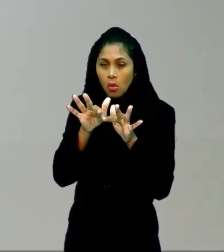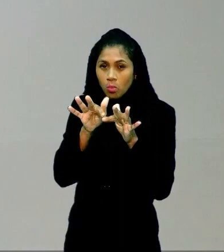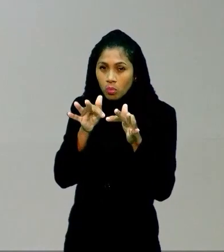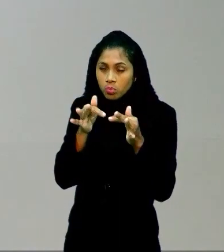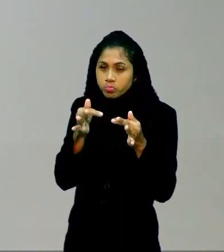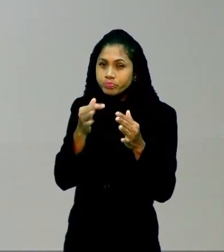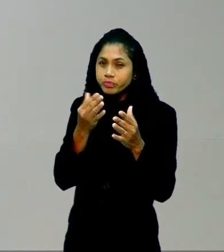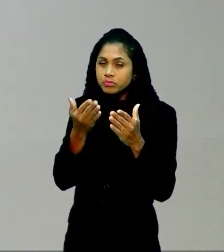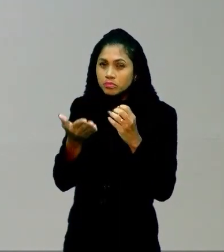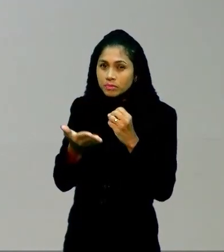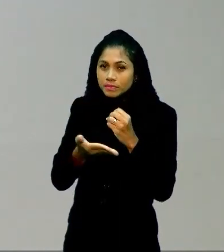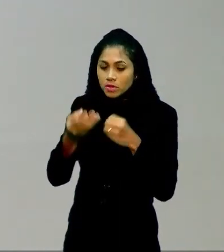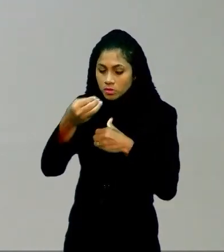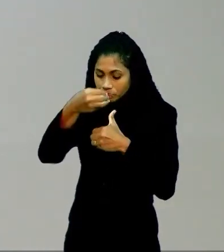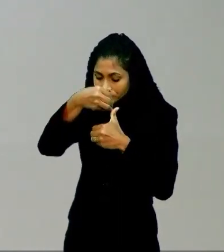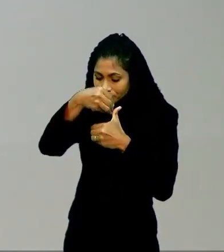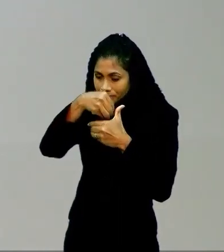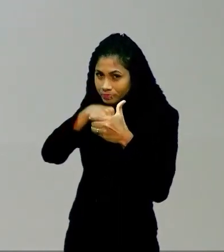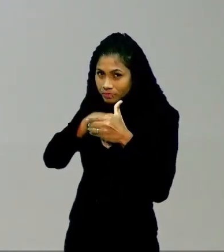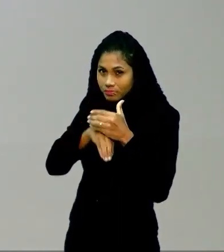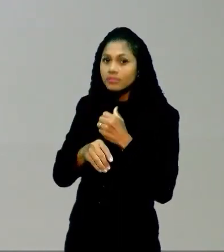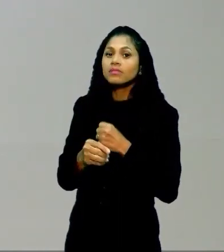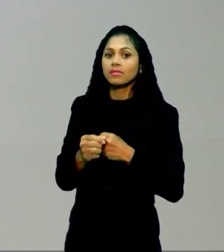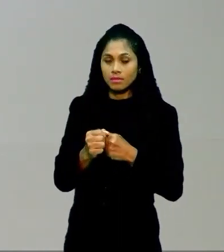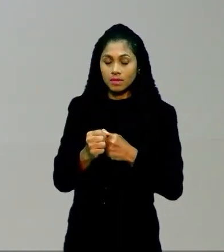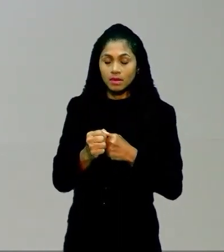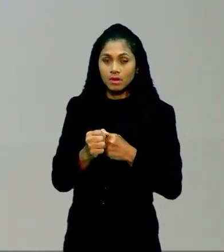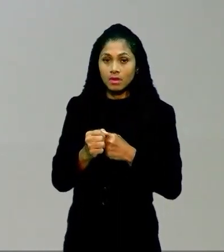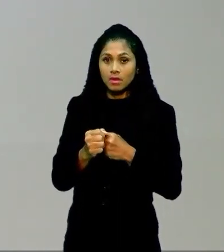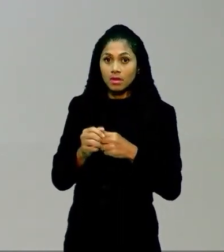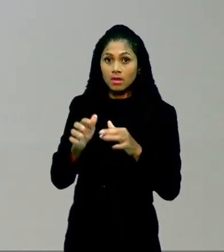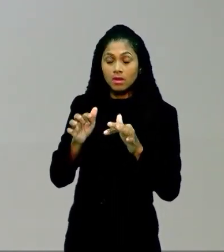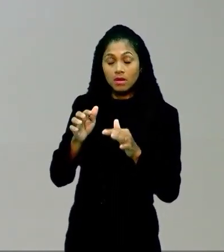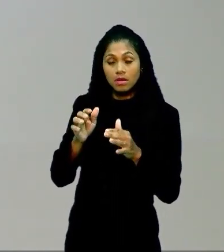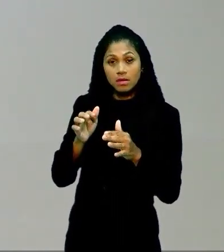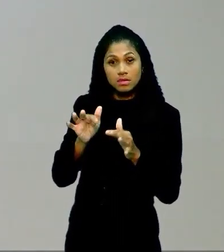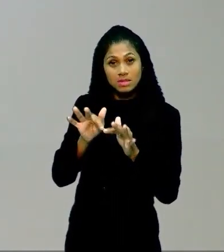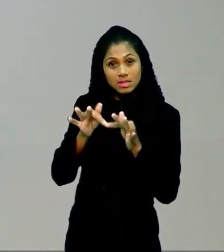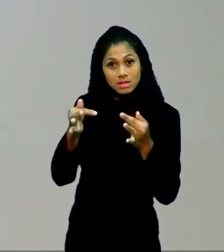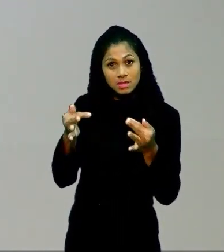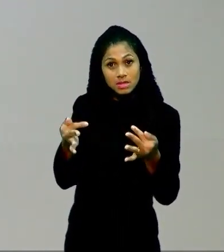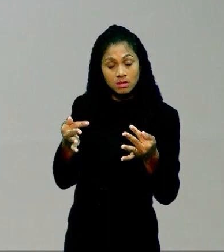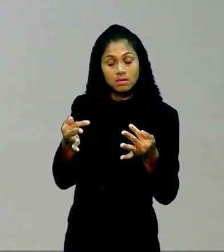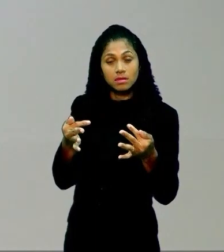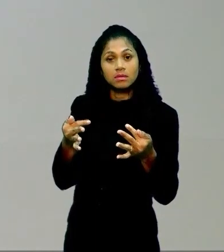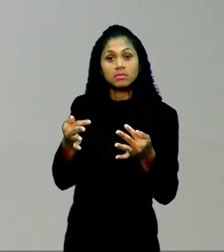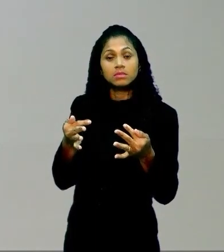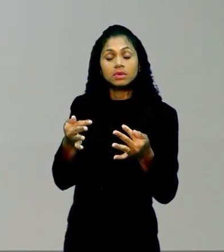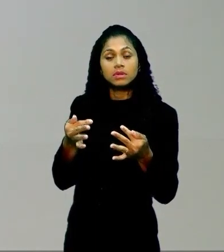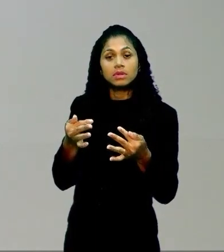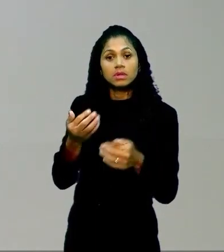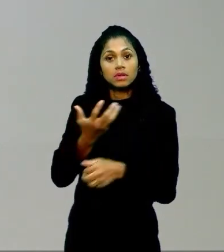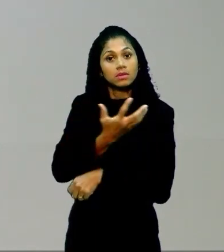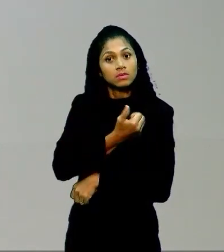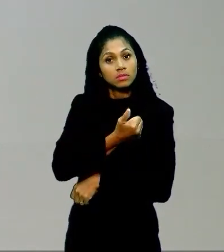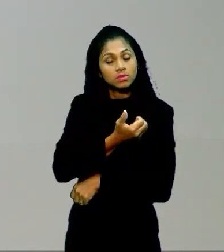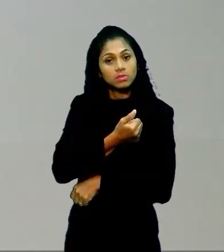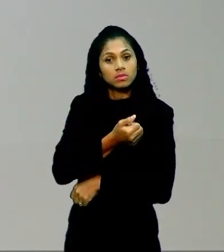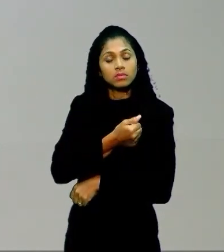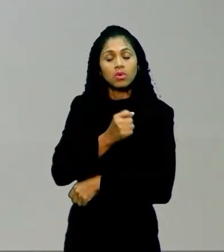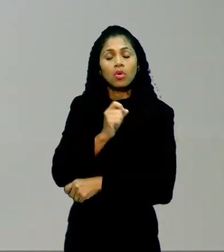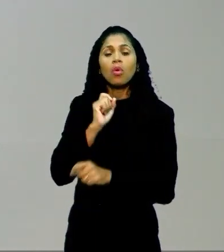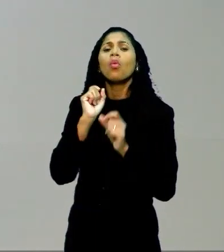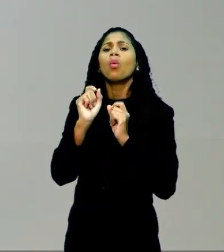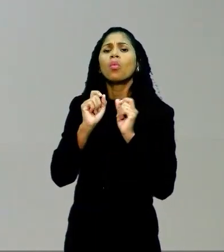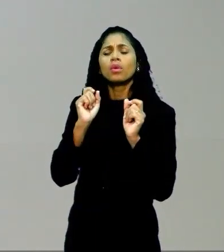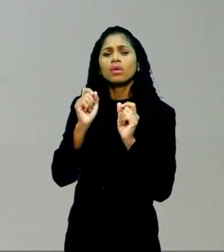detalhes. E os detalhes mais simples estão na numeração. Quantidade e o que o pessoal fez.